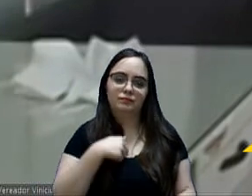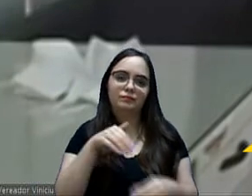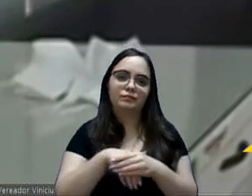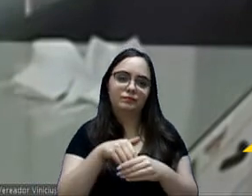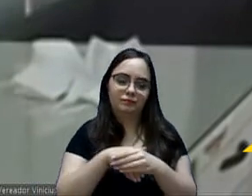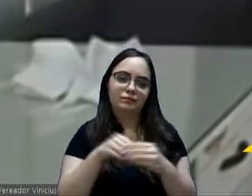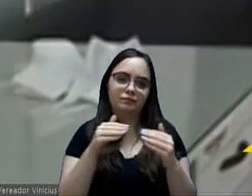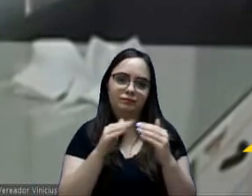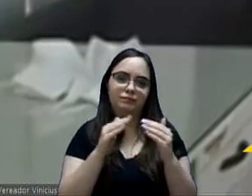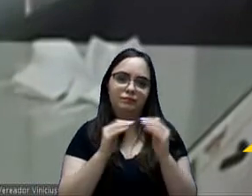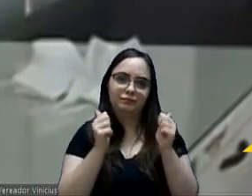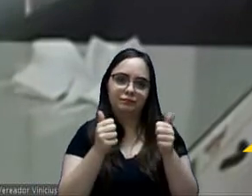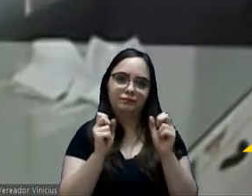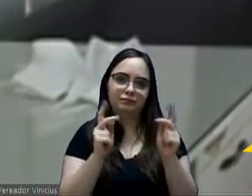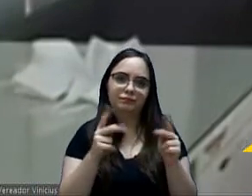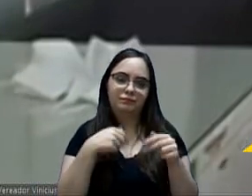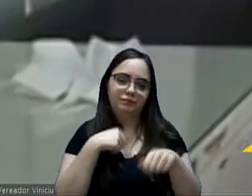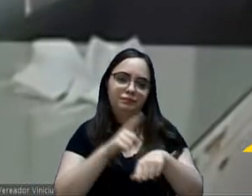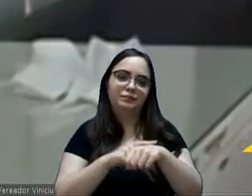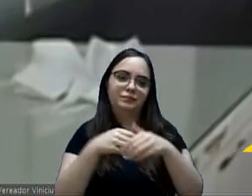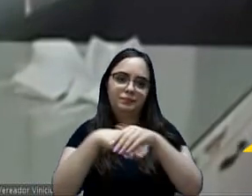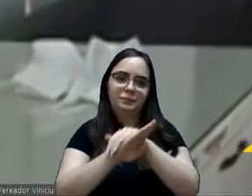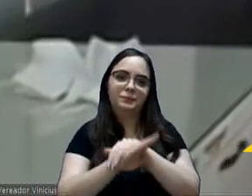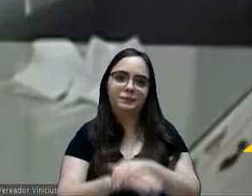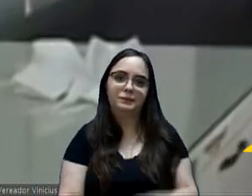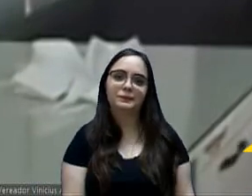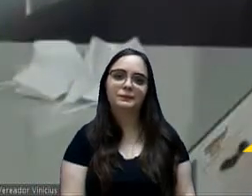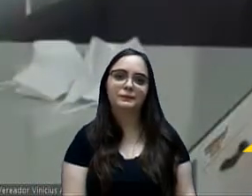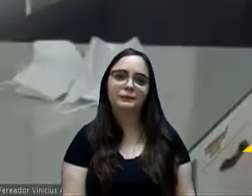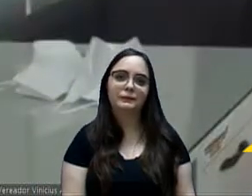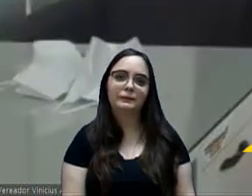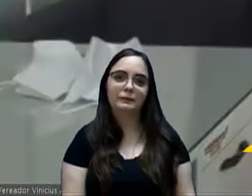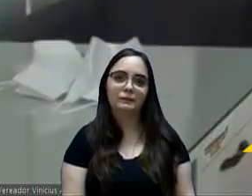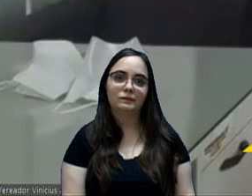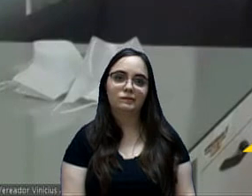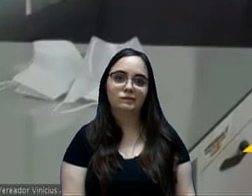voto. E reservo meu tempo.